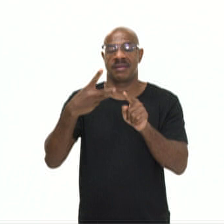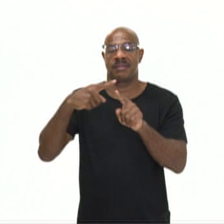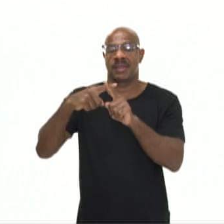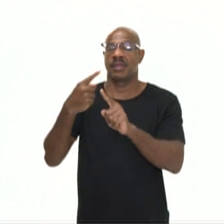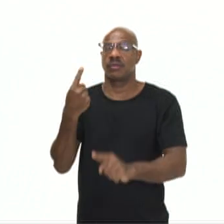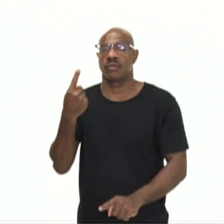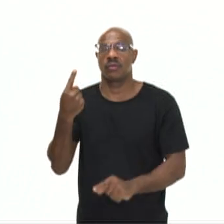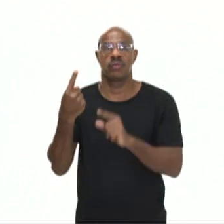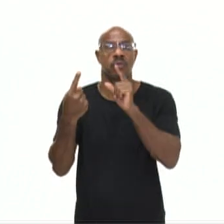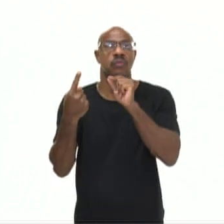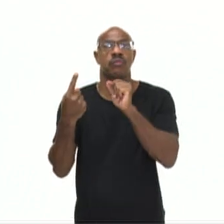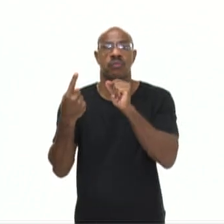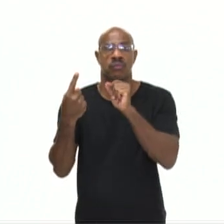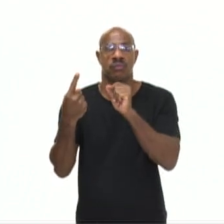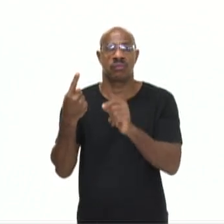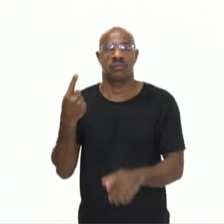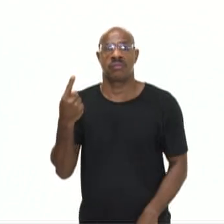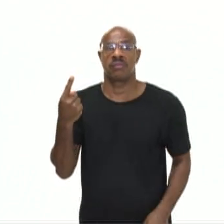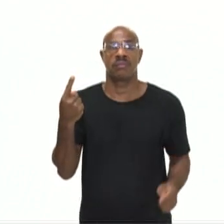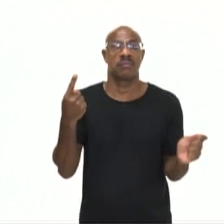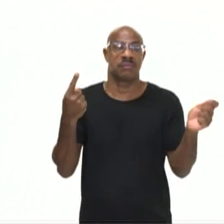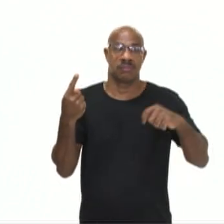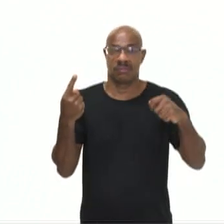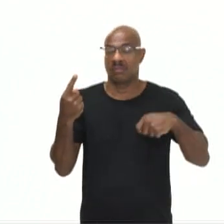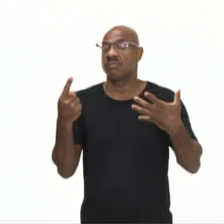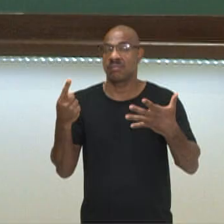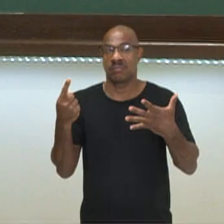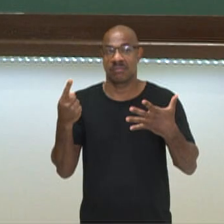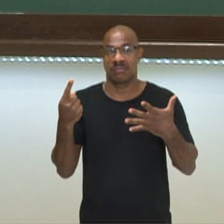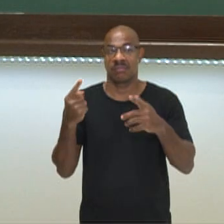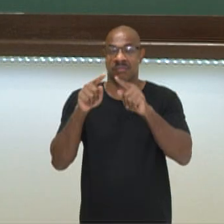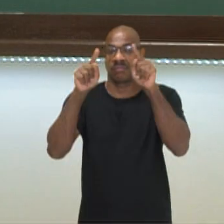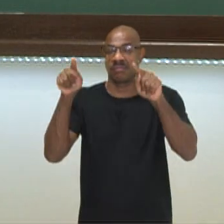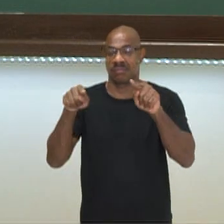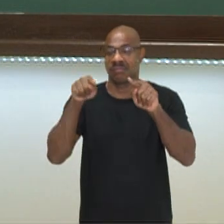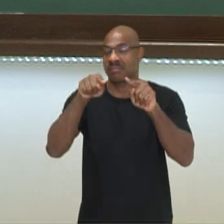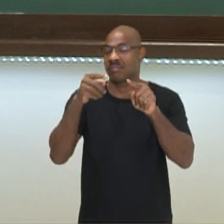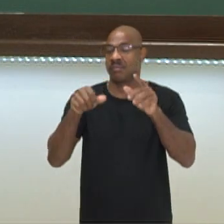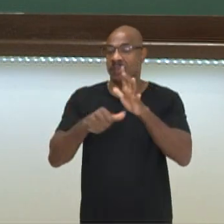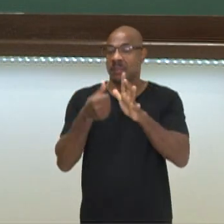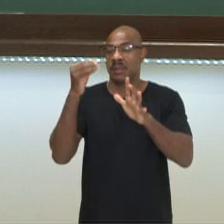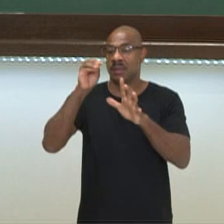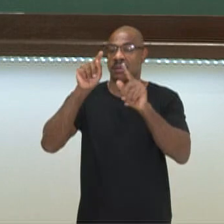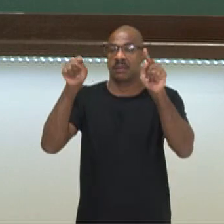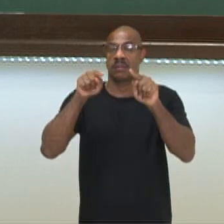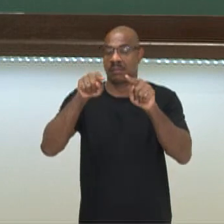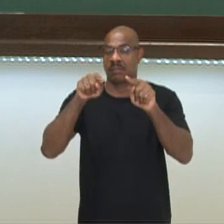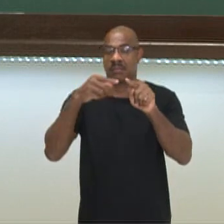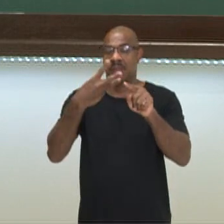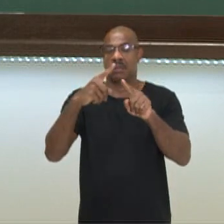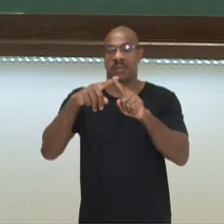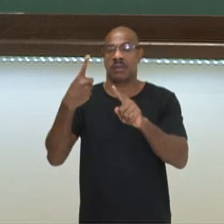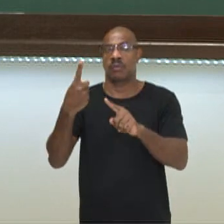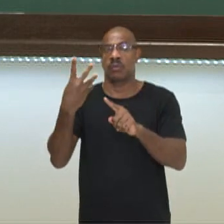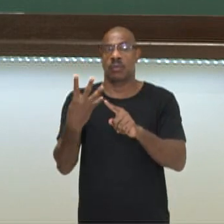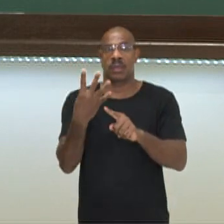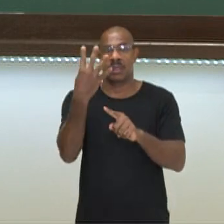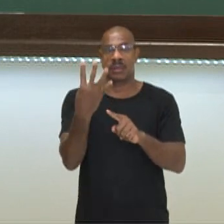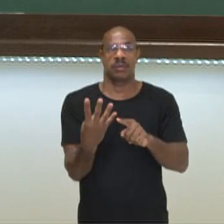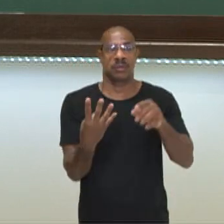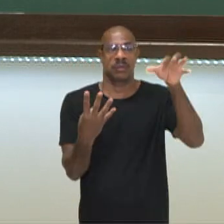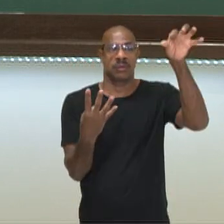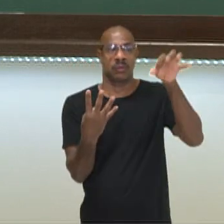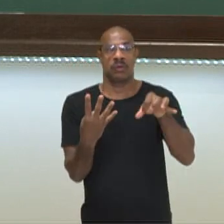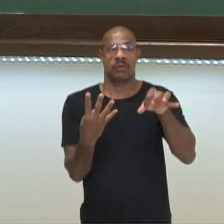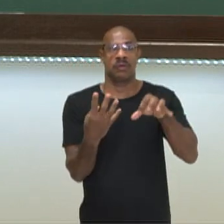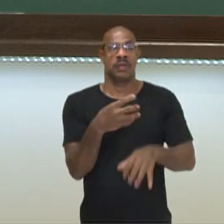está me dizendo aqui, ó? Que eu vou resolver primeiro o 3 mais 1. 3 mais 1, 4. 9 menos